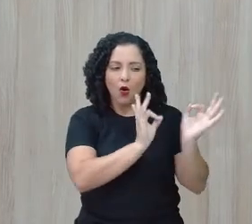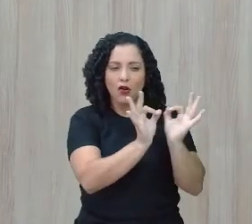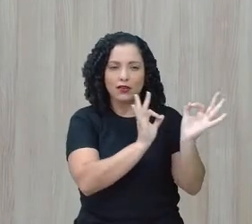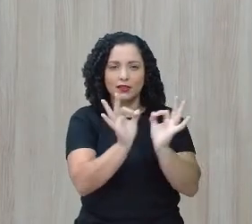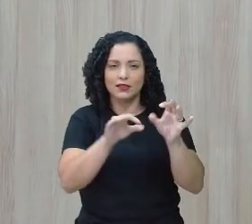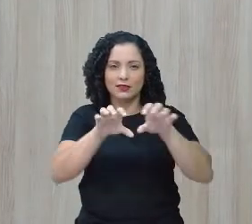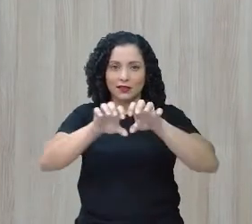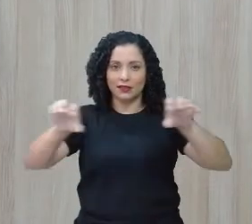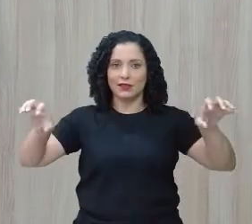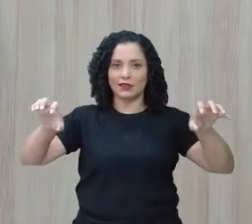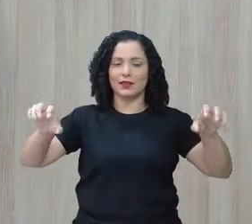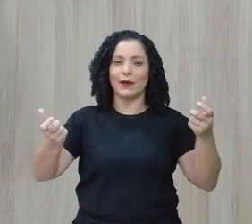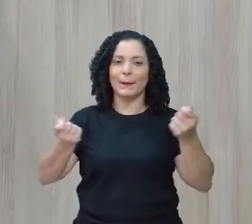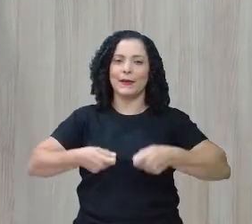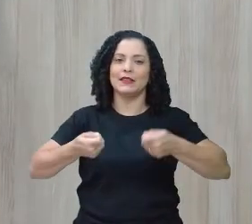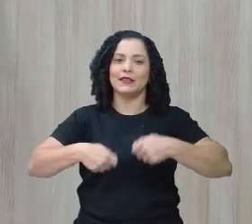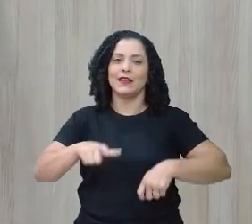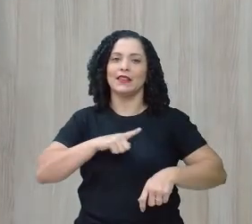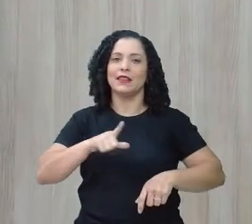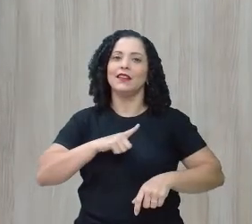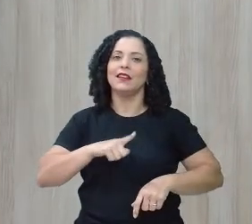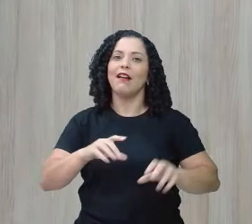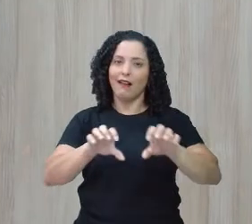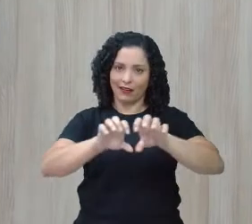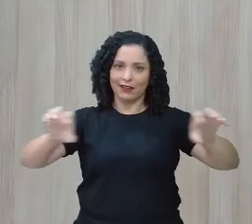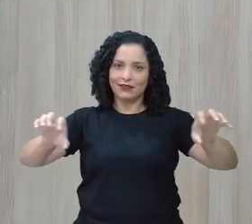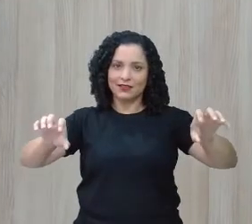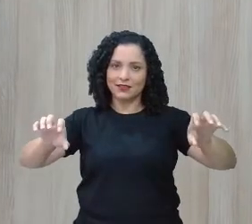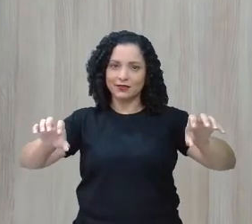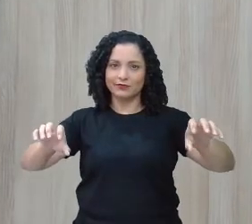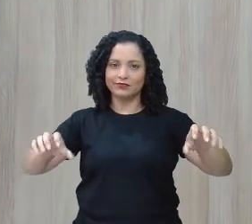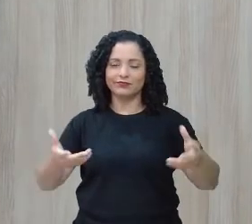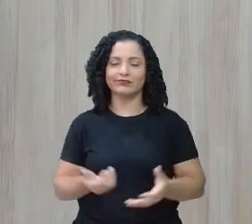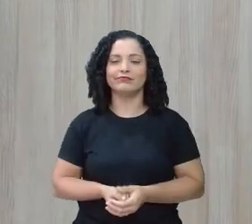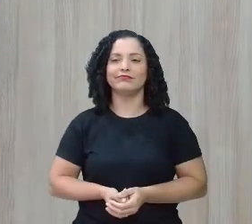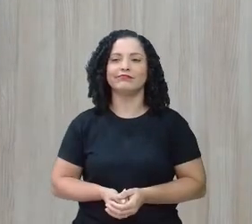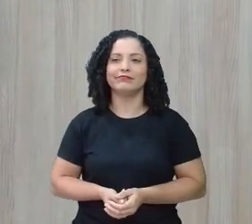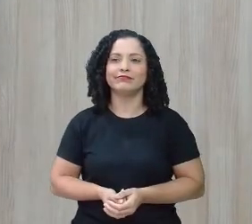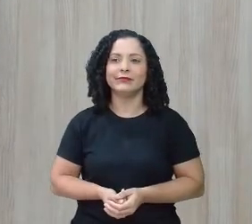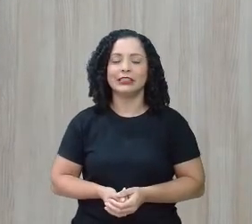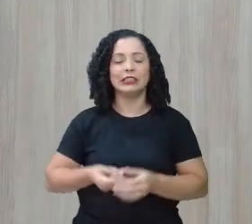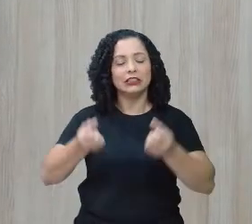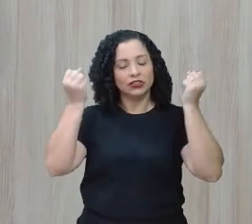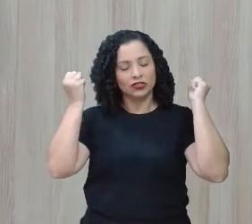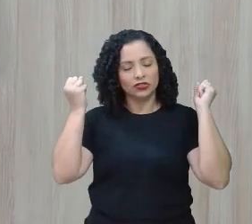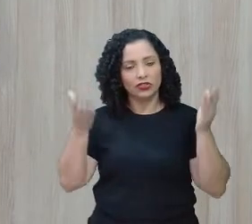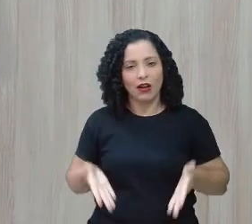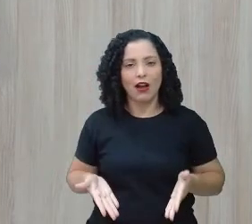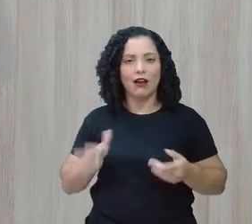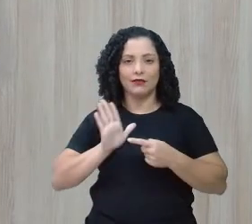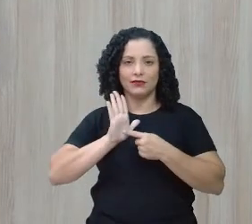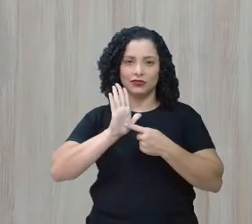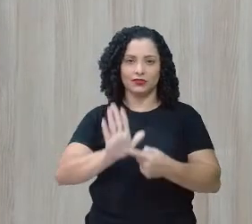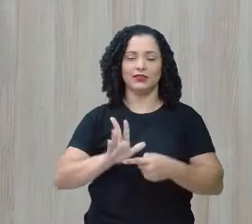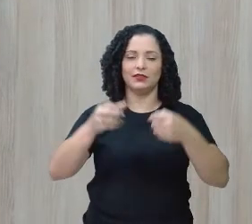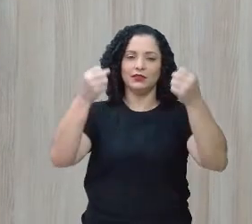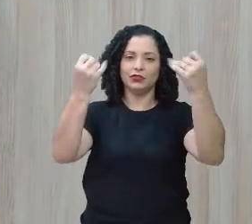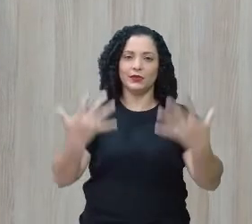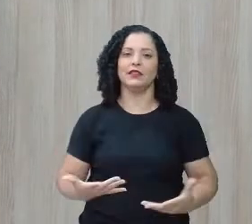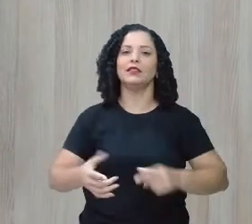equação, você precisa de uma equação. E aí a gente explicou, mostramos para vocês a questão